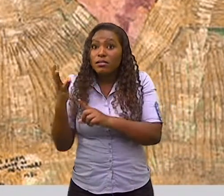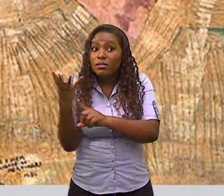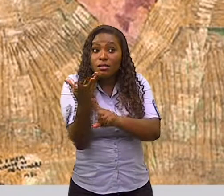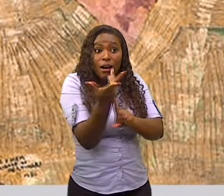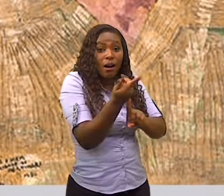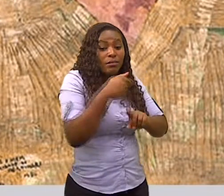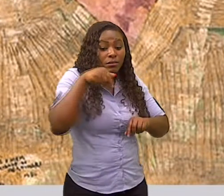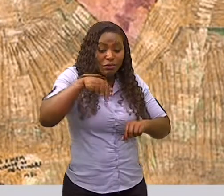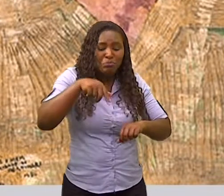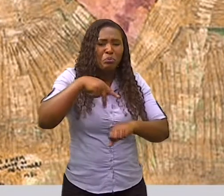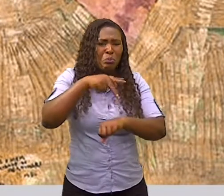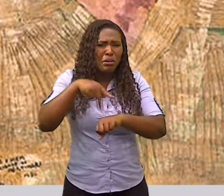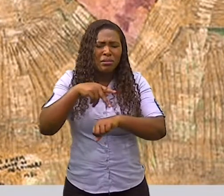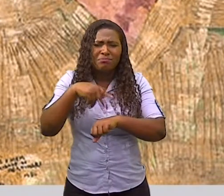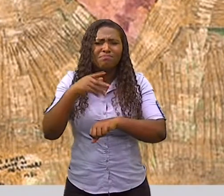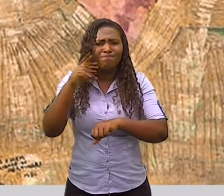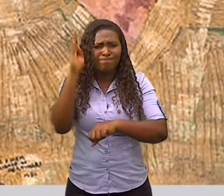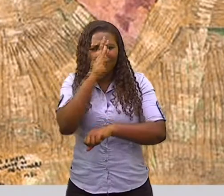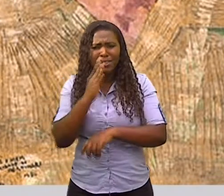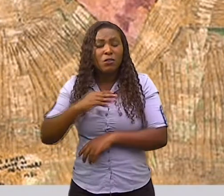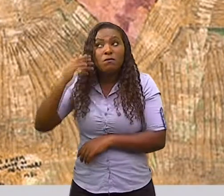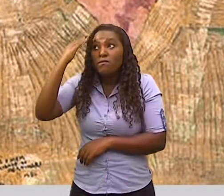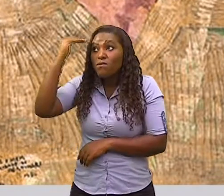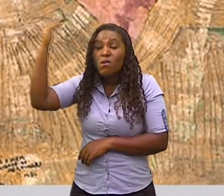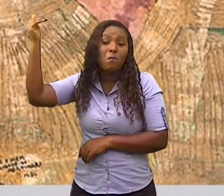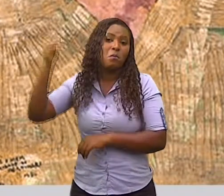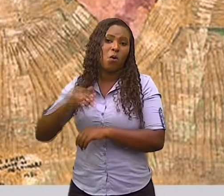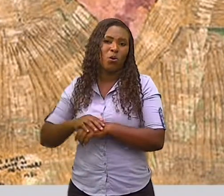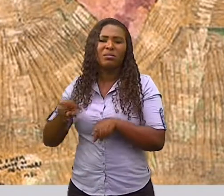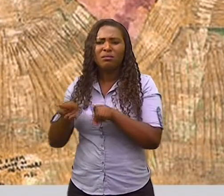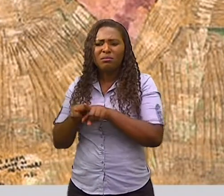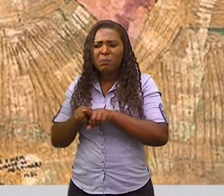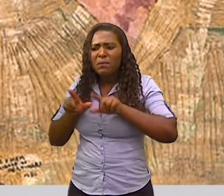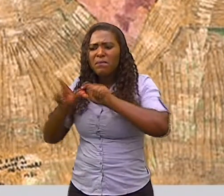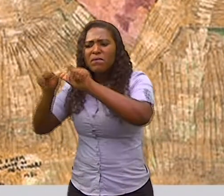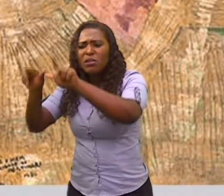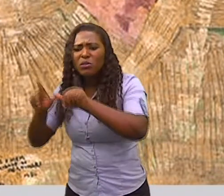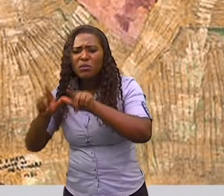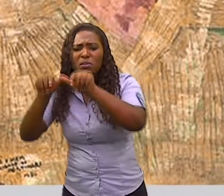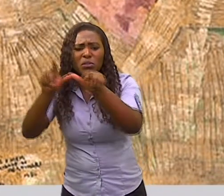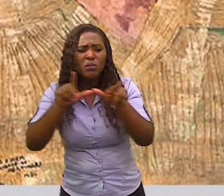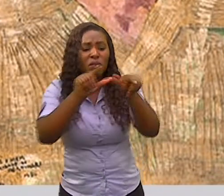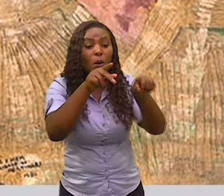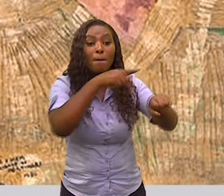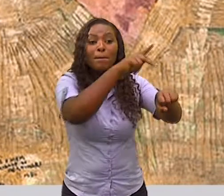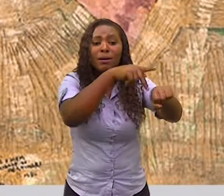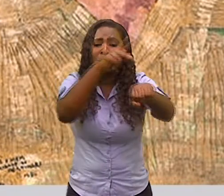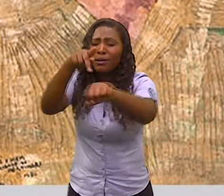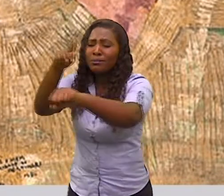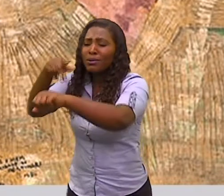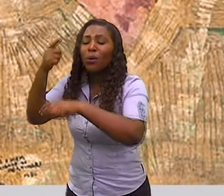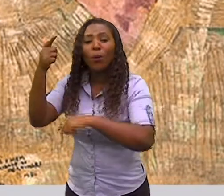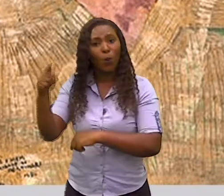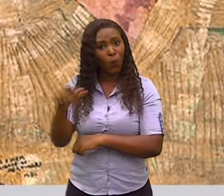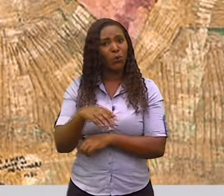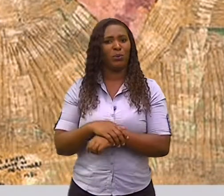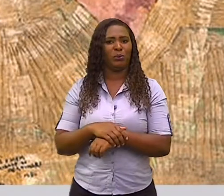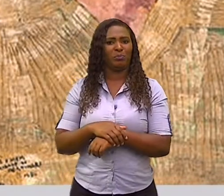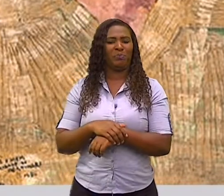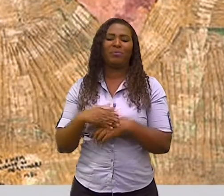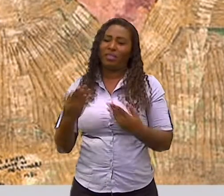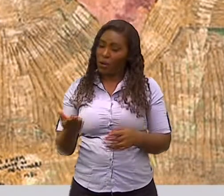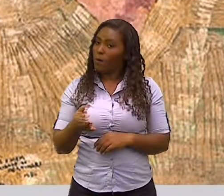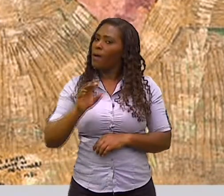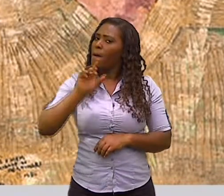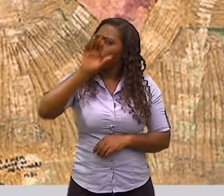São dois grandes artistas reconhecidos. Então, para você nos acompanhar, pegue a sua atividade da plataforma SMED EV,